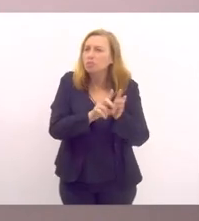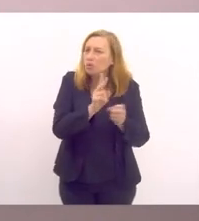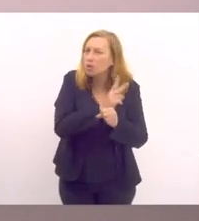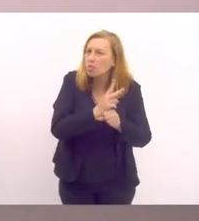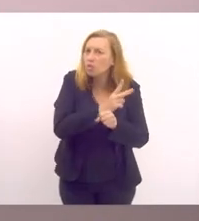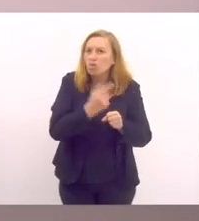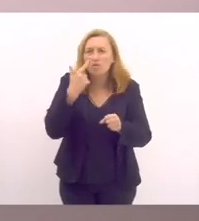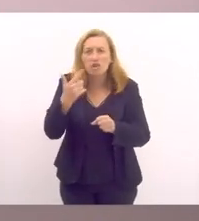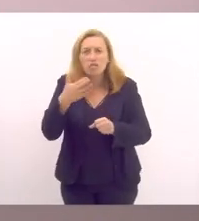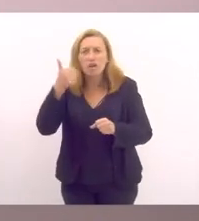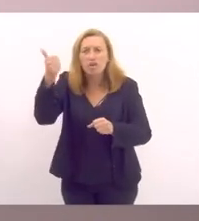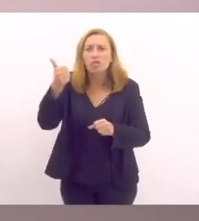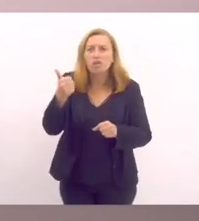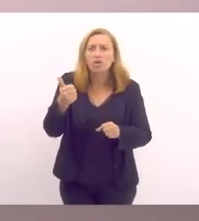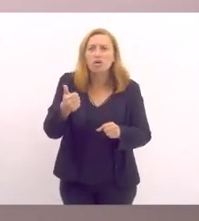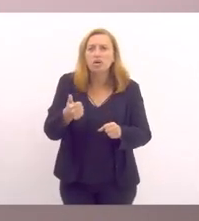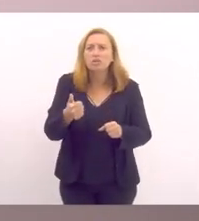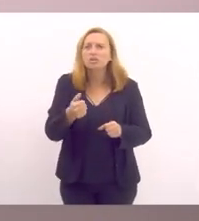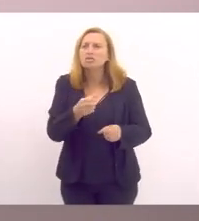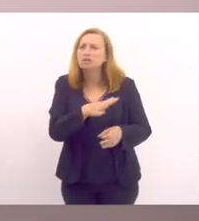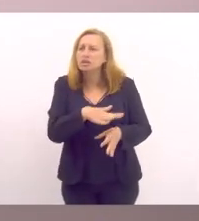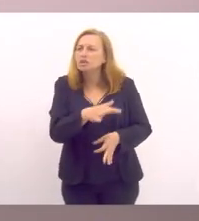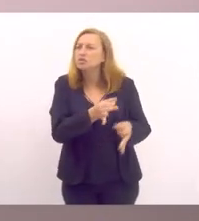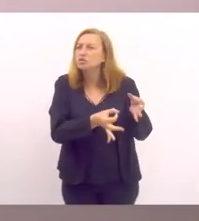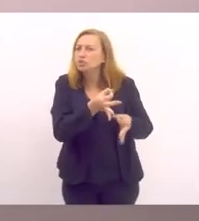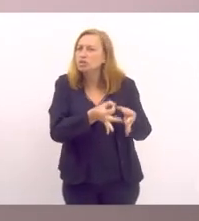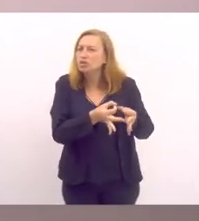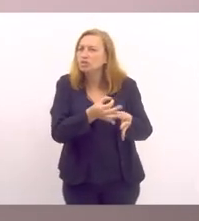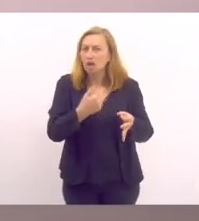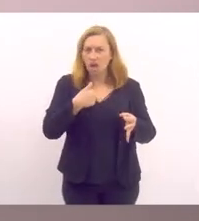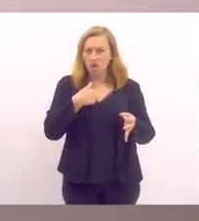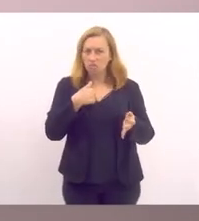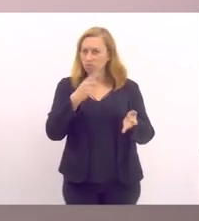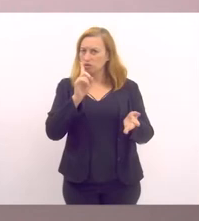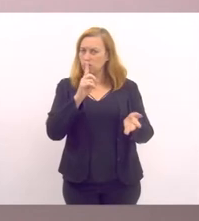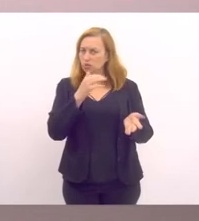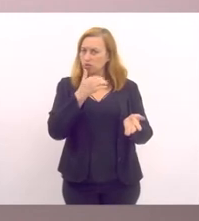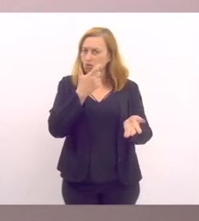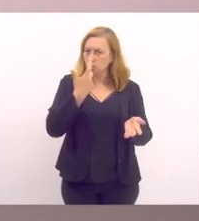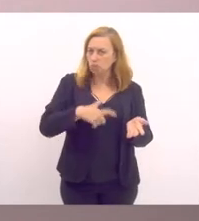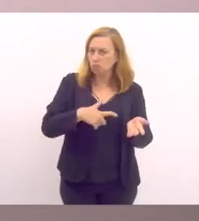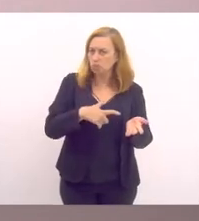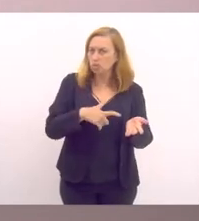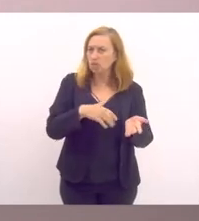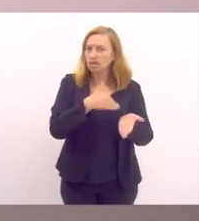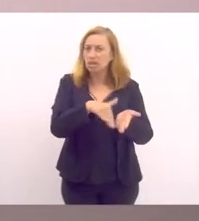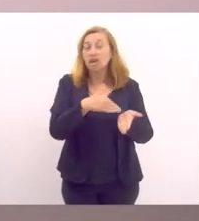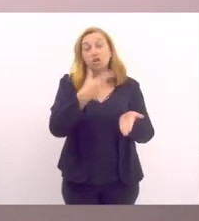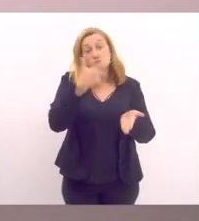assim, olha, quem sabe a gente... Questão jurídica, né, opinamento, mas eu não sou o secretário. Eu sou um técnico, eu